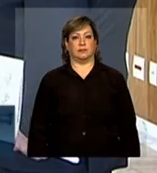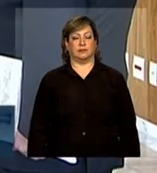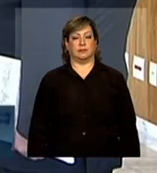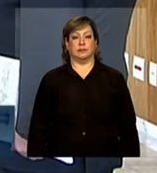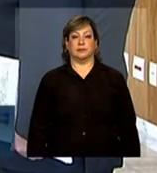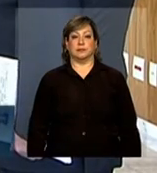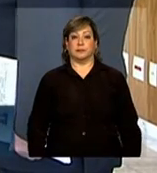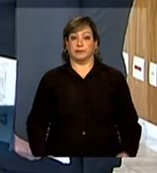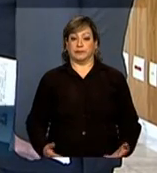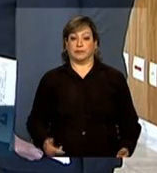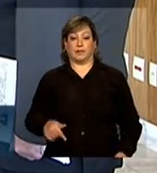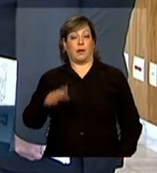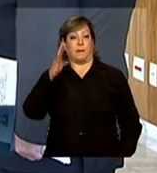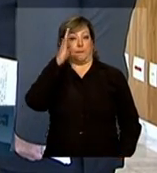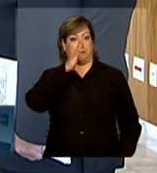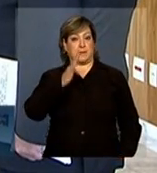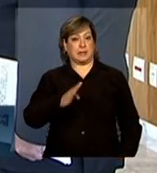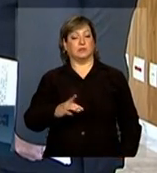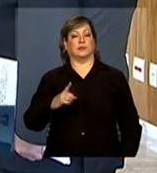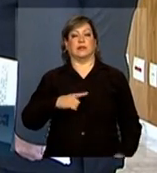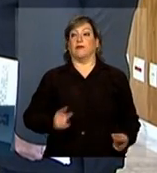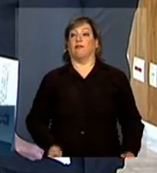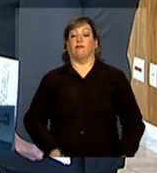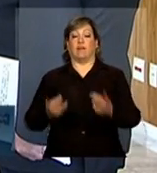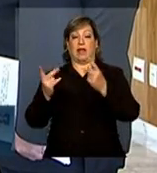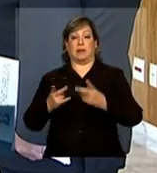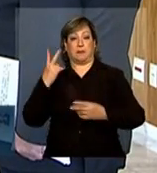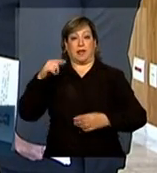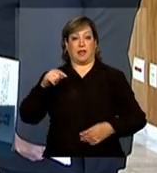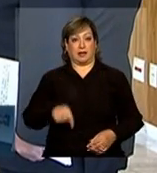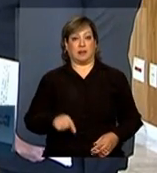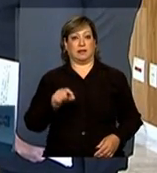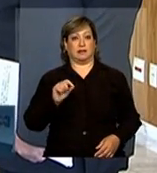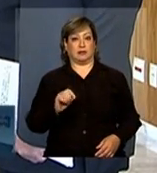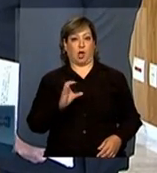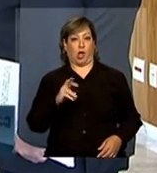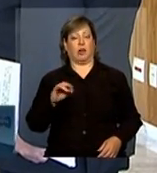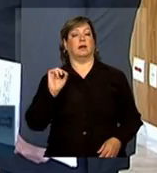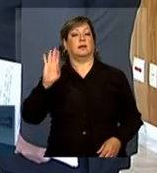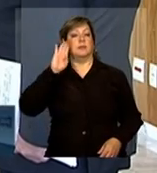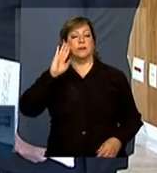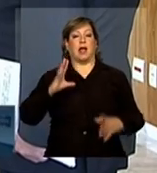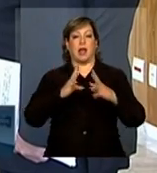Então, o Brasil exporta para a Coreia do Norte principalmente algodão e café.